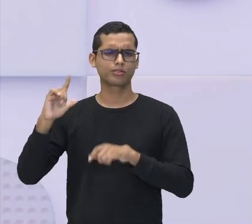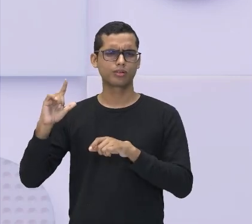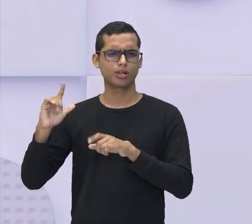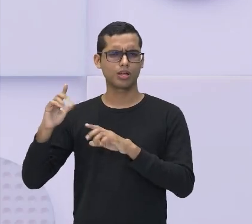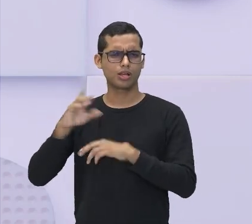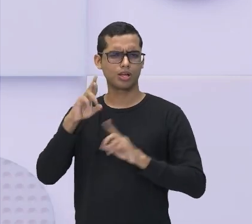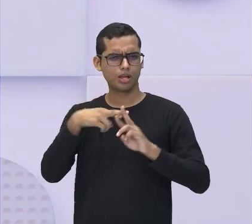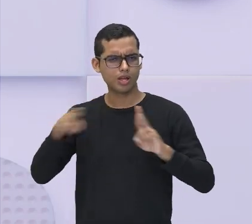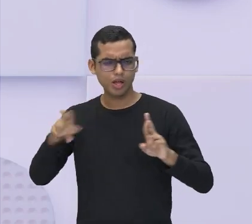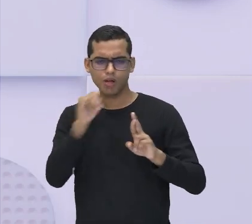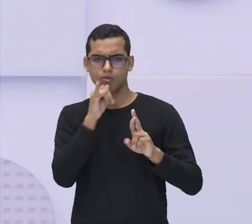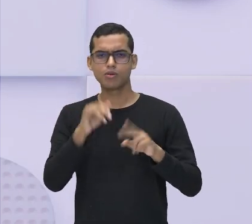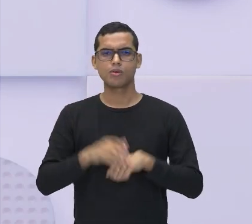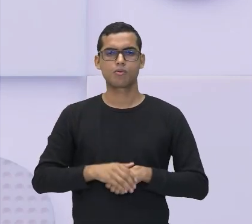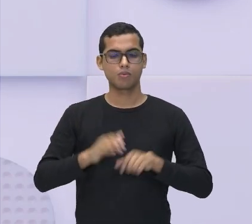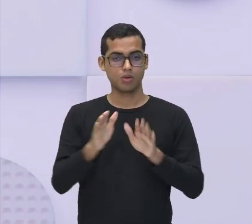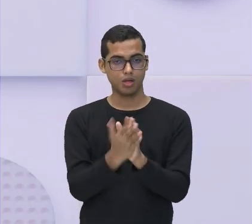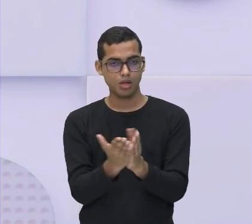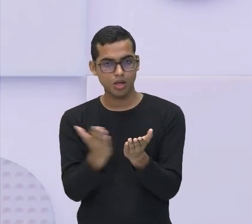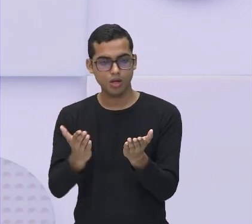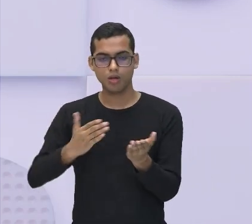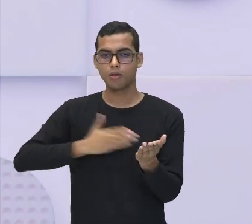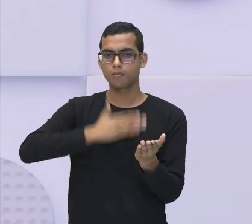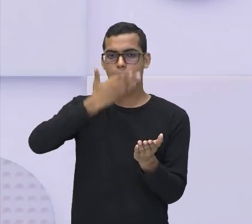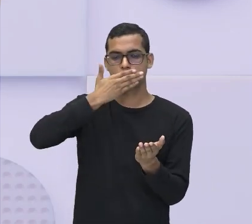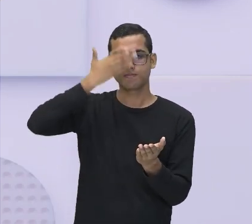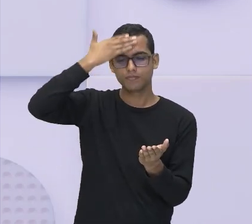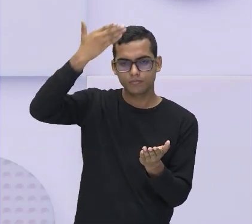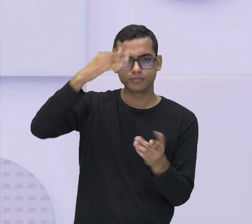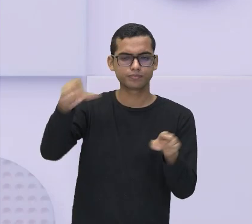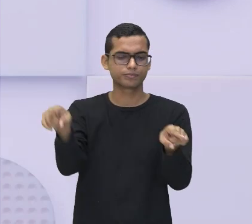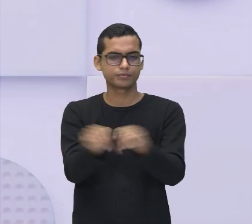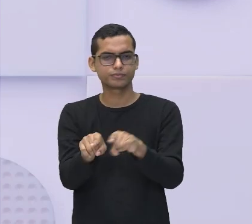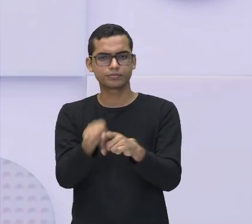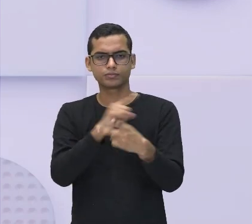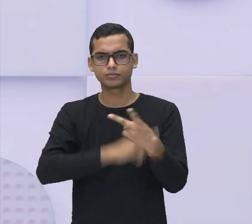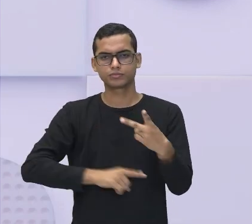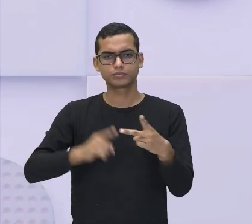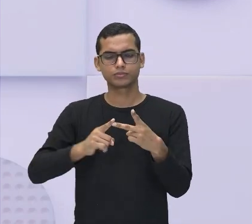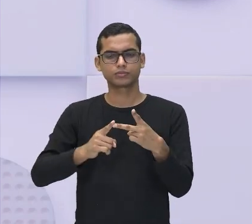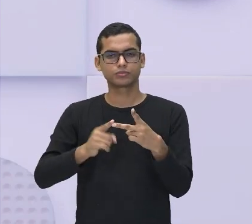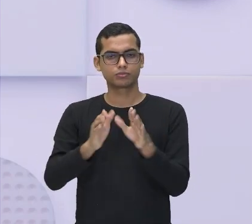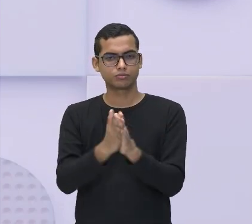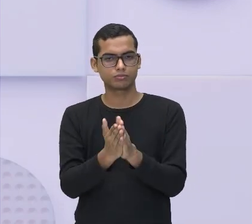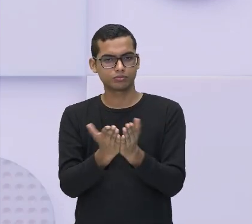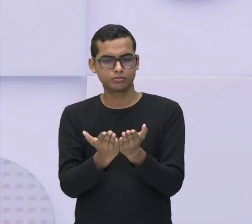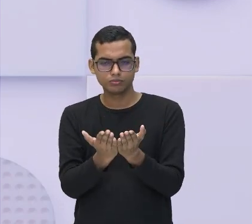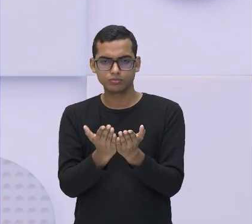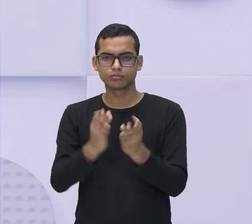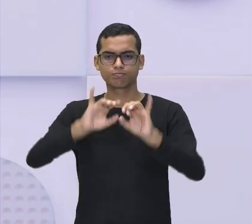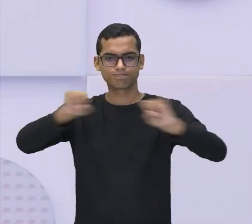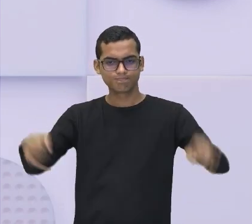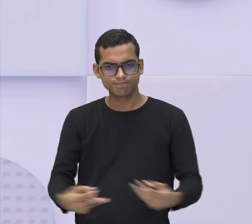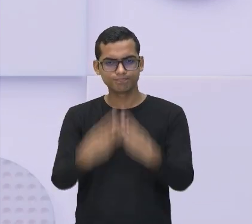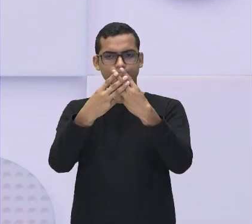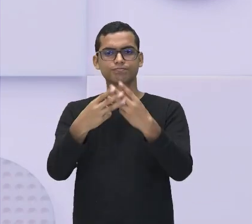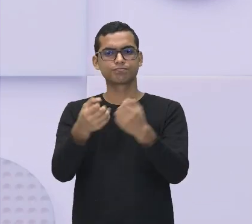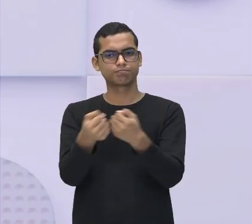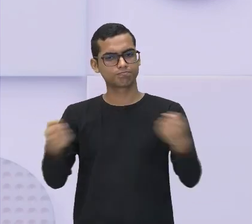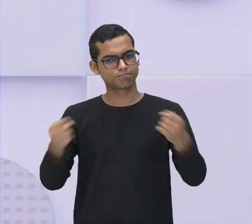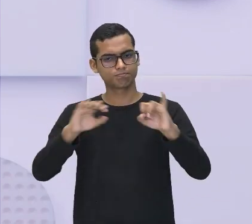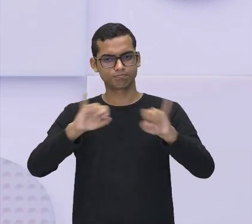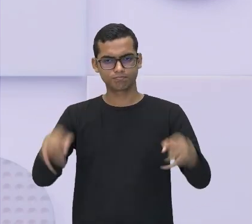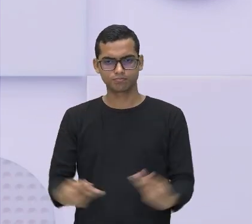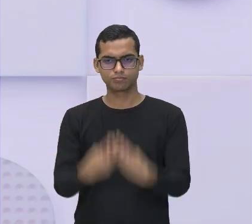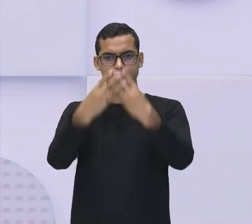Alcorão, aquela pessoa que acredita em Deus ou nos deuses vai olhar para o escrito sagrado como algo que